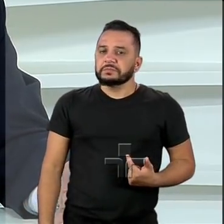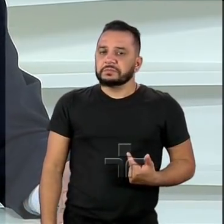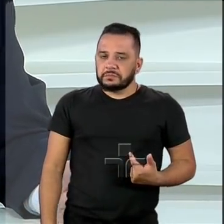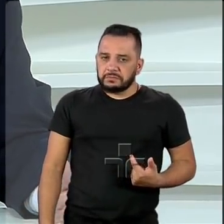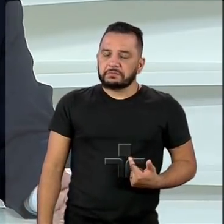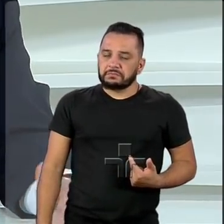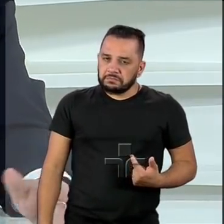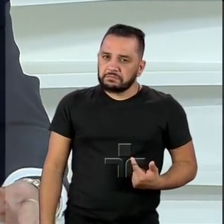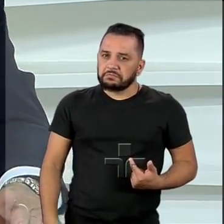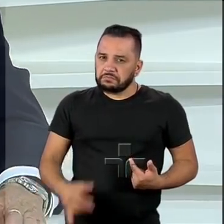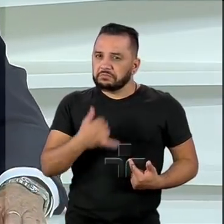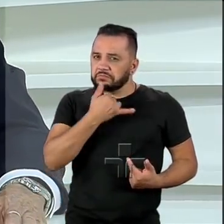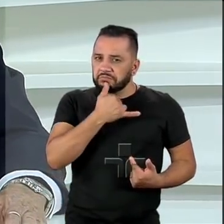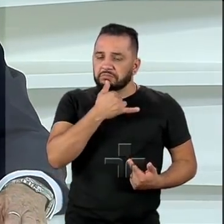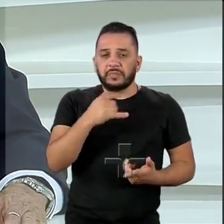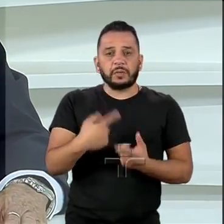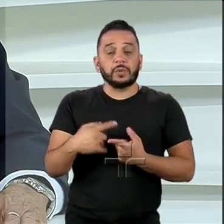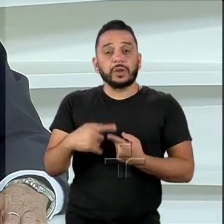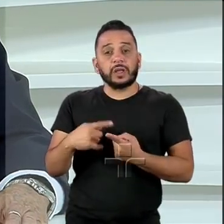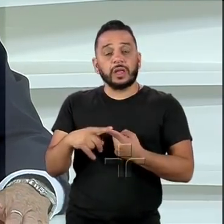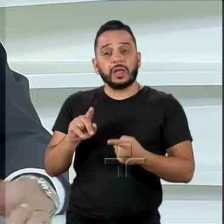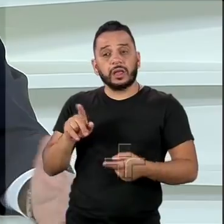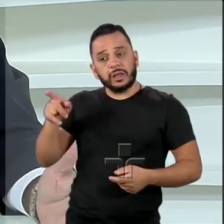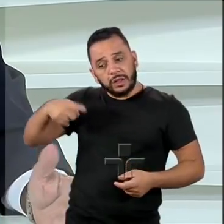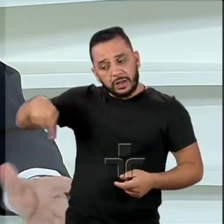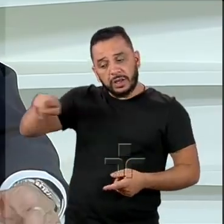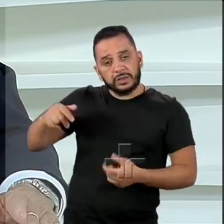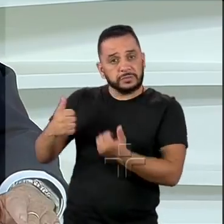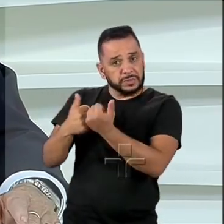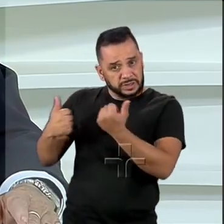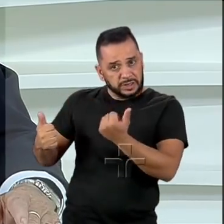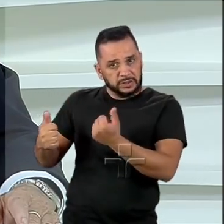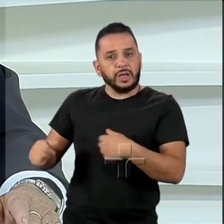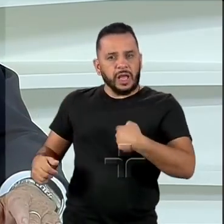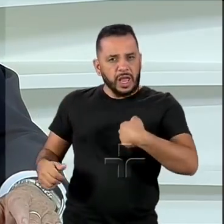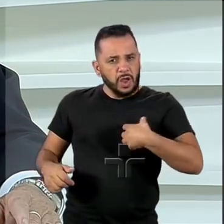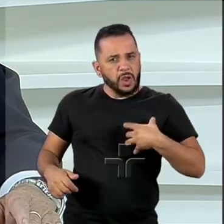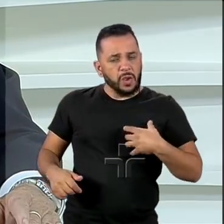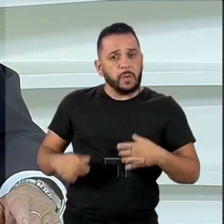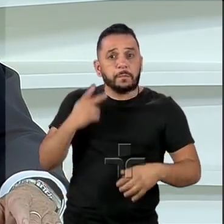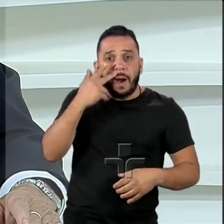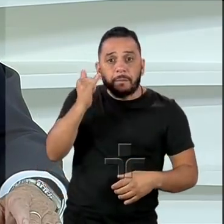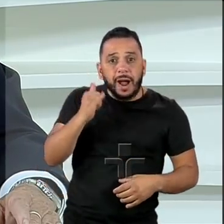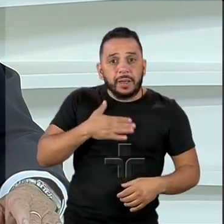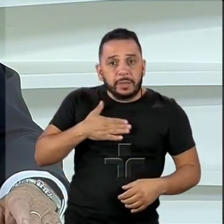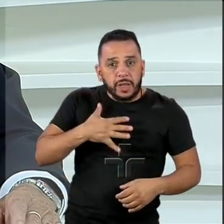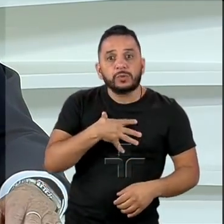os ministros que tinham o dever, eu sou filho de um juiz,